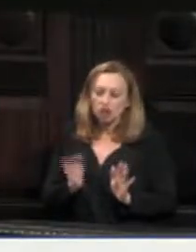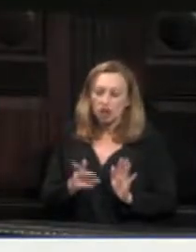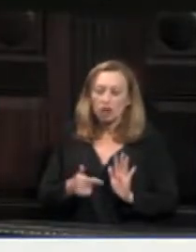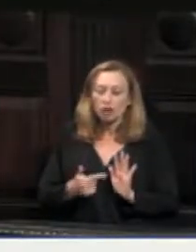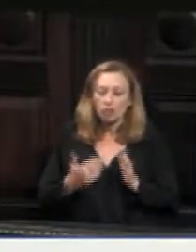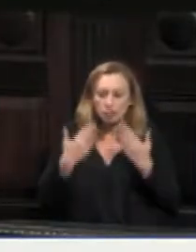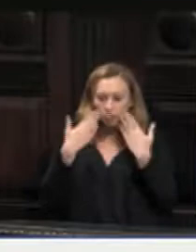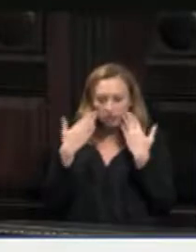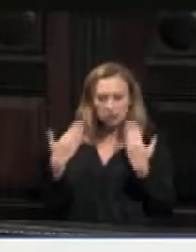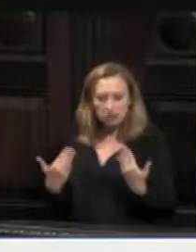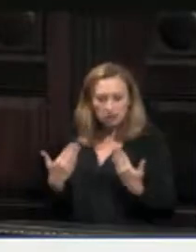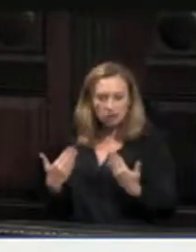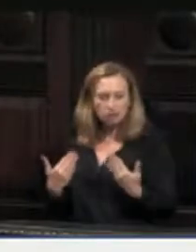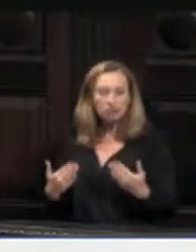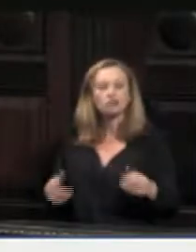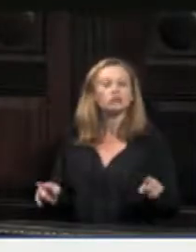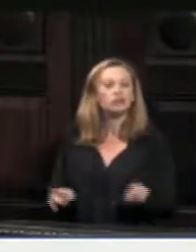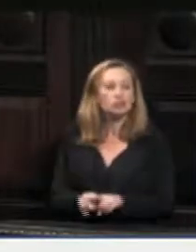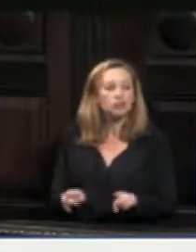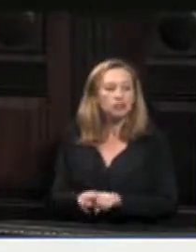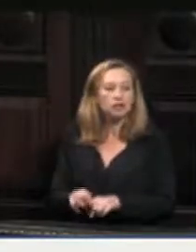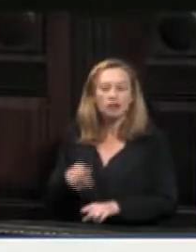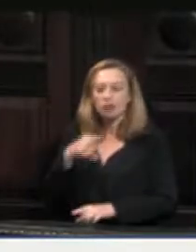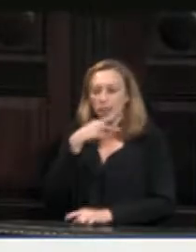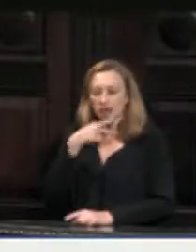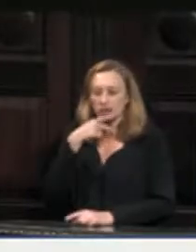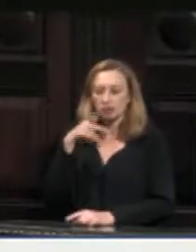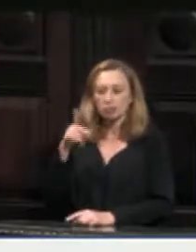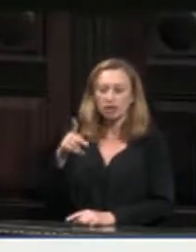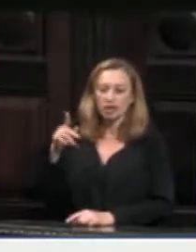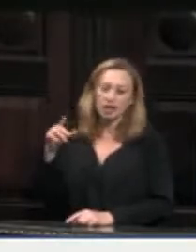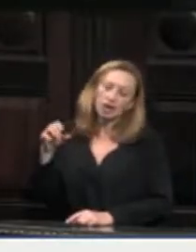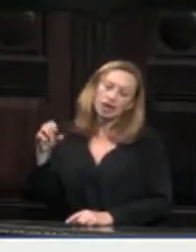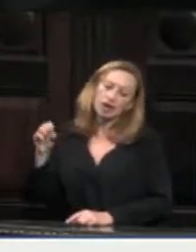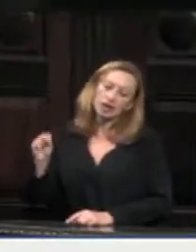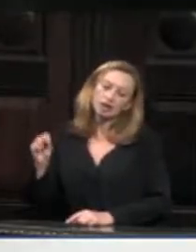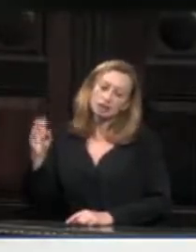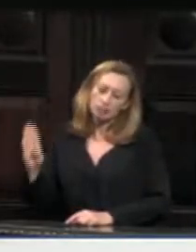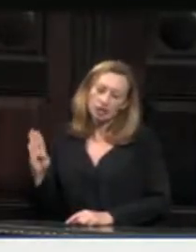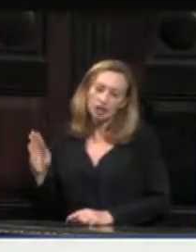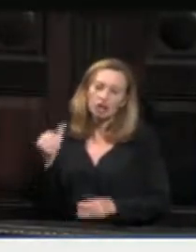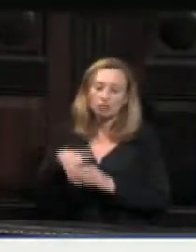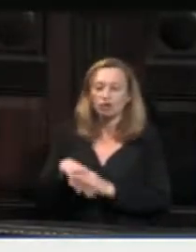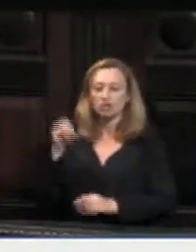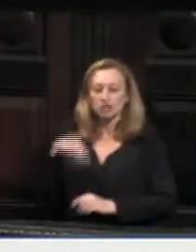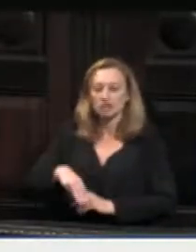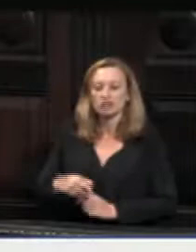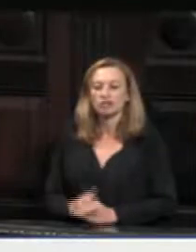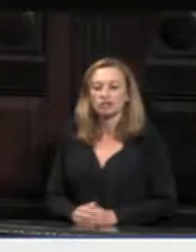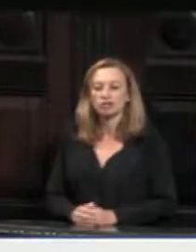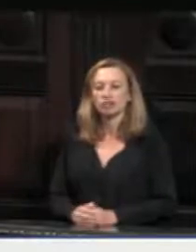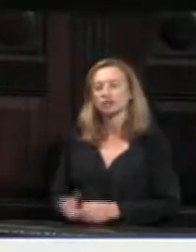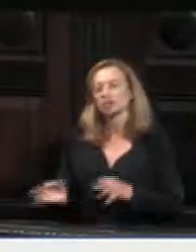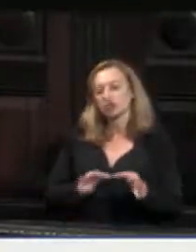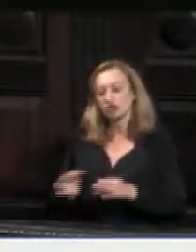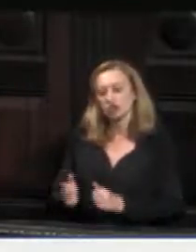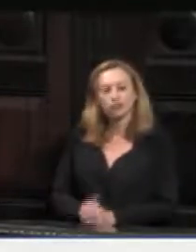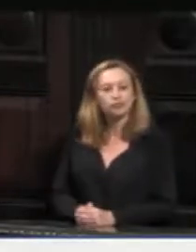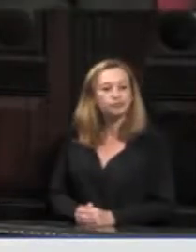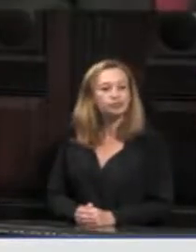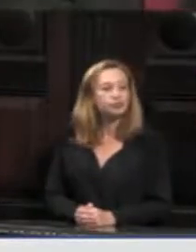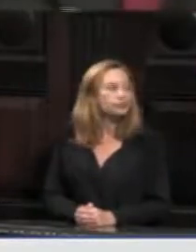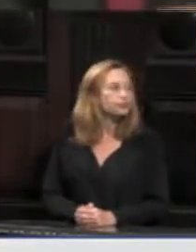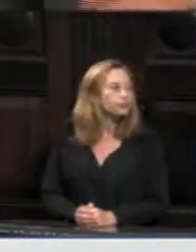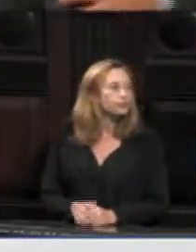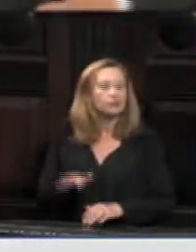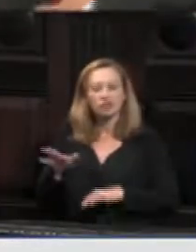PSB, consultado meu companheiro, doutor Julianelli, a nossa orientação é votar sim ao projeto. A presidência